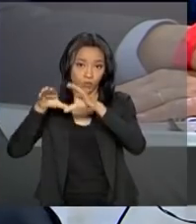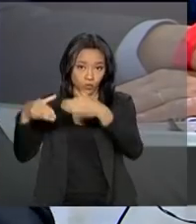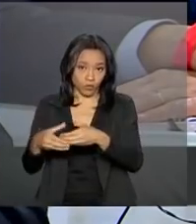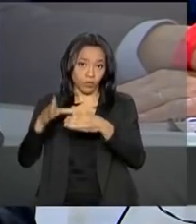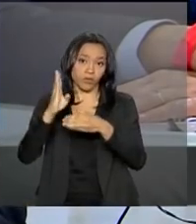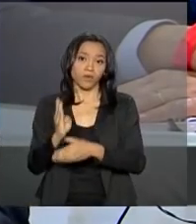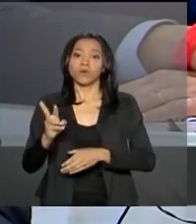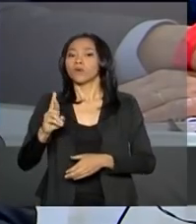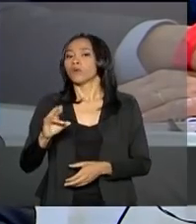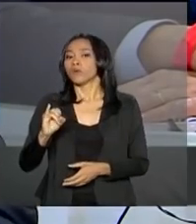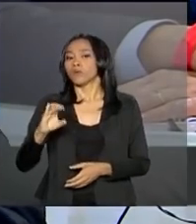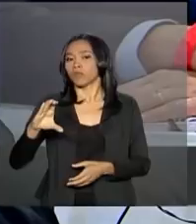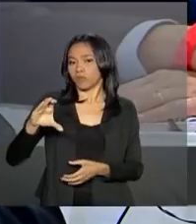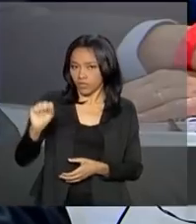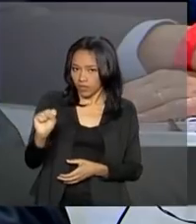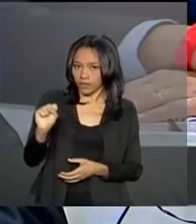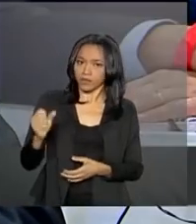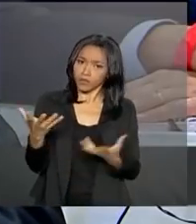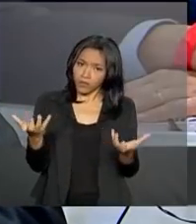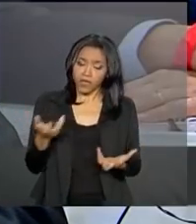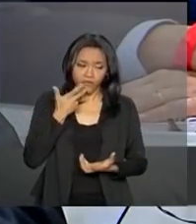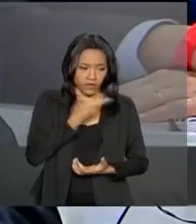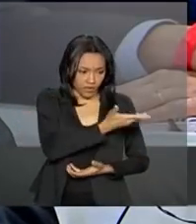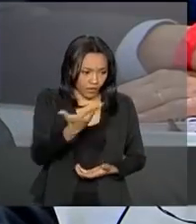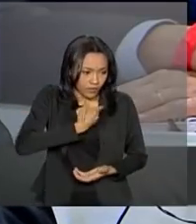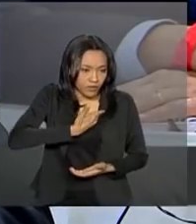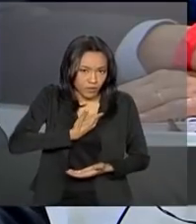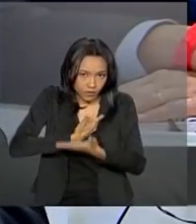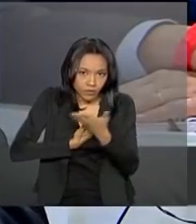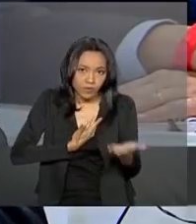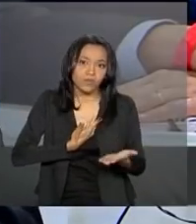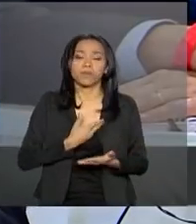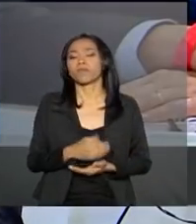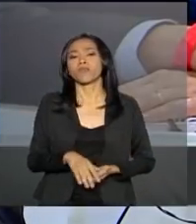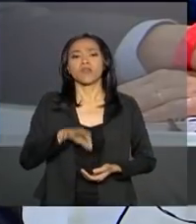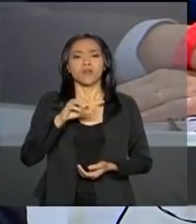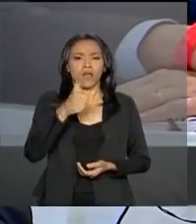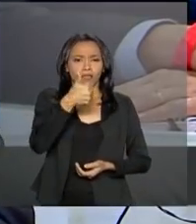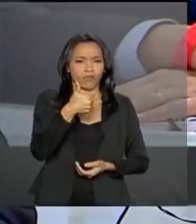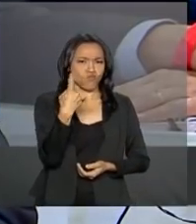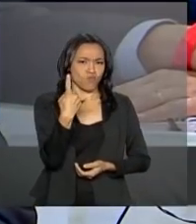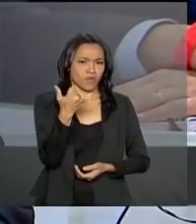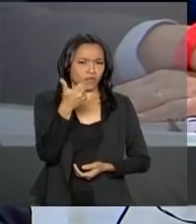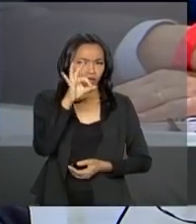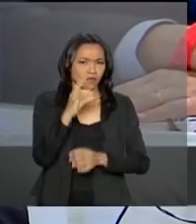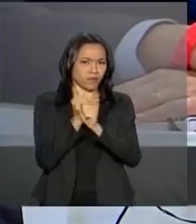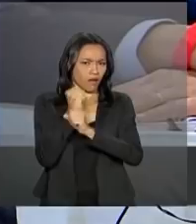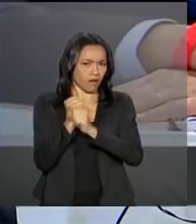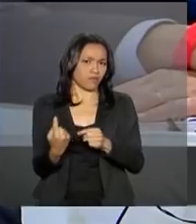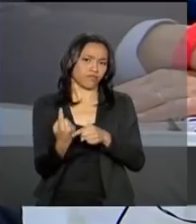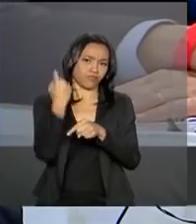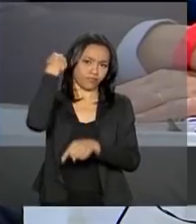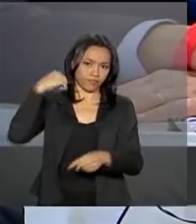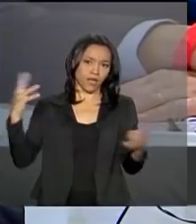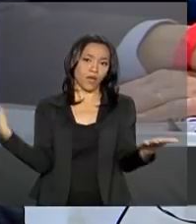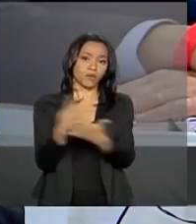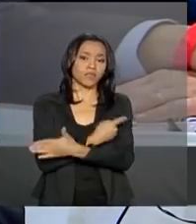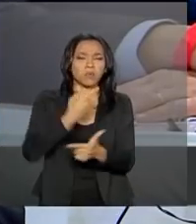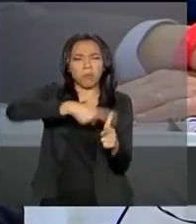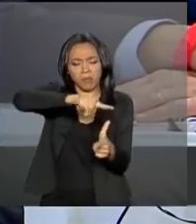eu quero dizer aos estimados colegas que há uma década desencadeava se crise econômica